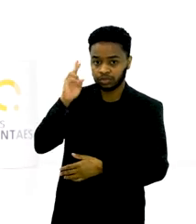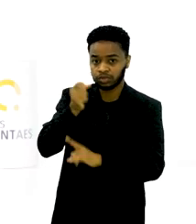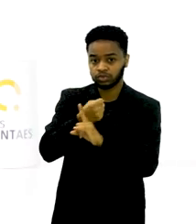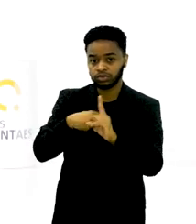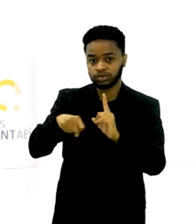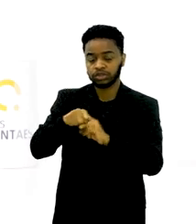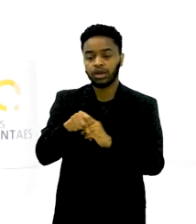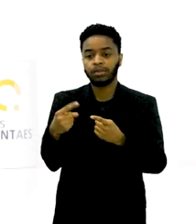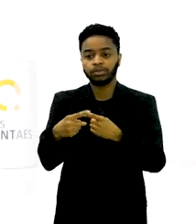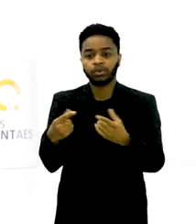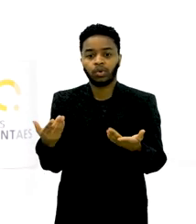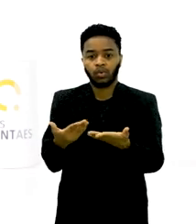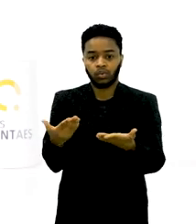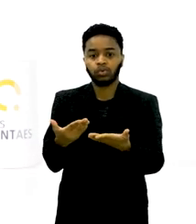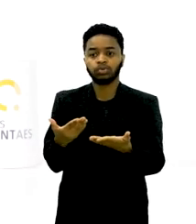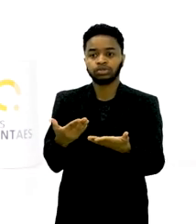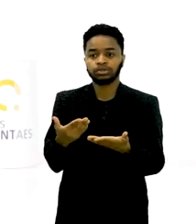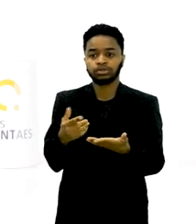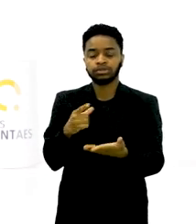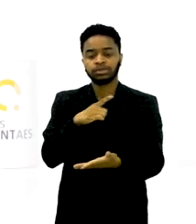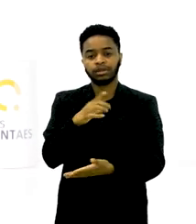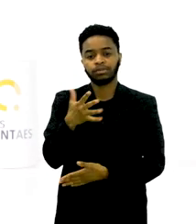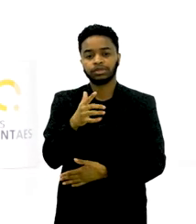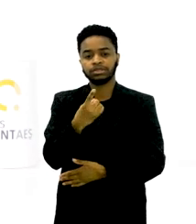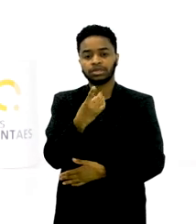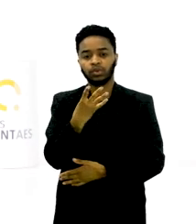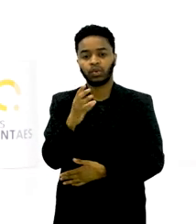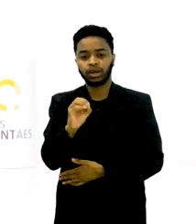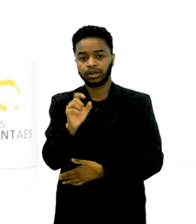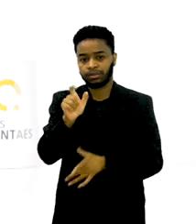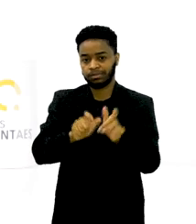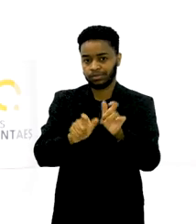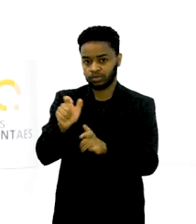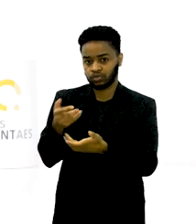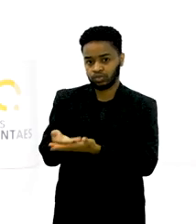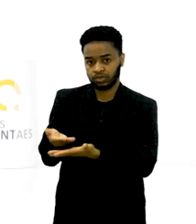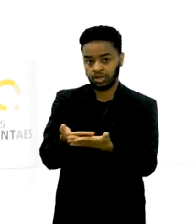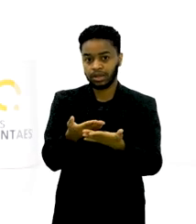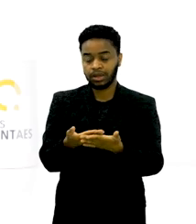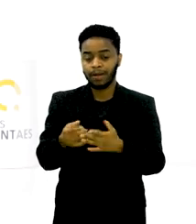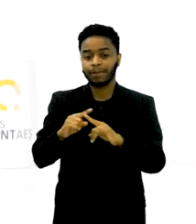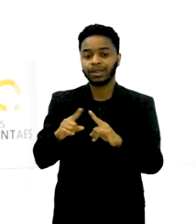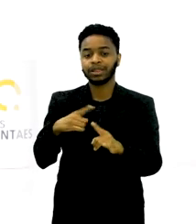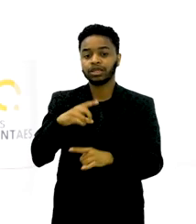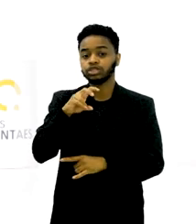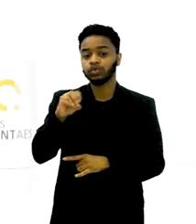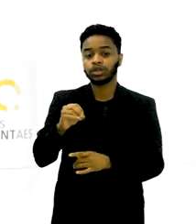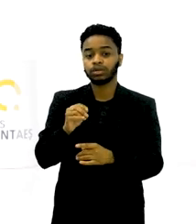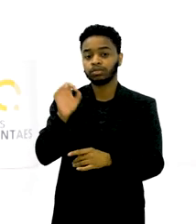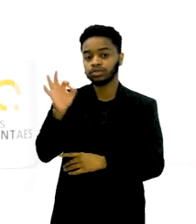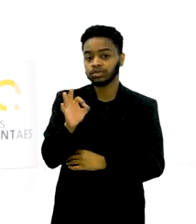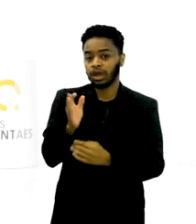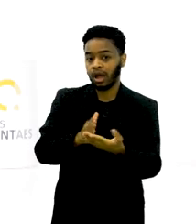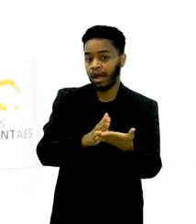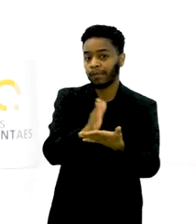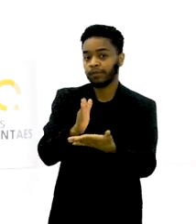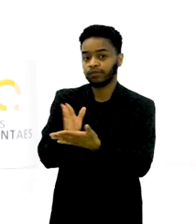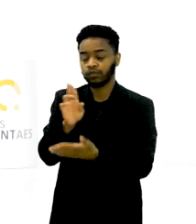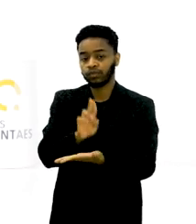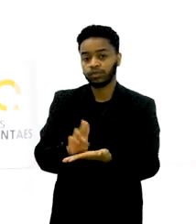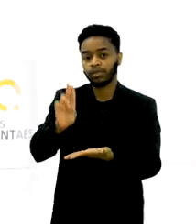hoje com c duas turmas de 70 140 jovens com 50% de aprovação pra universidade